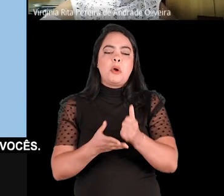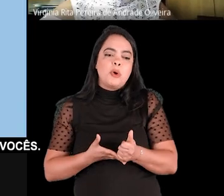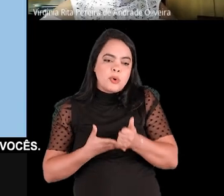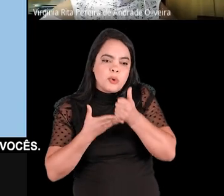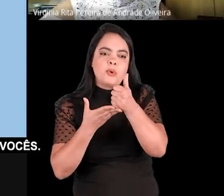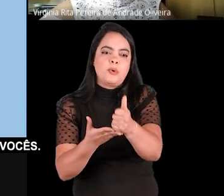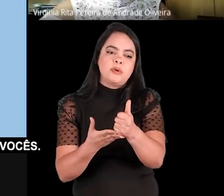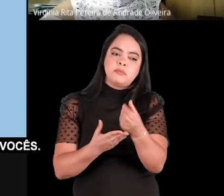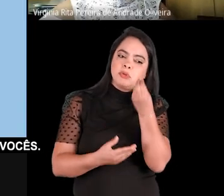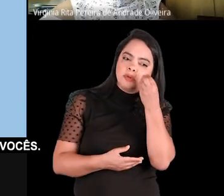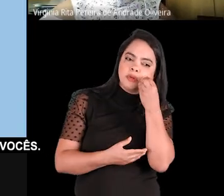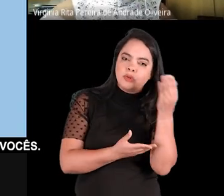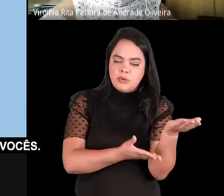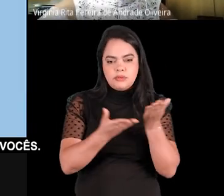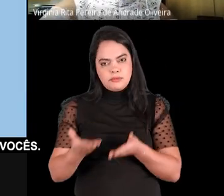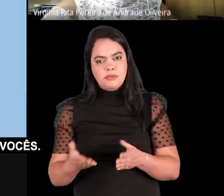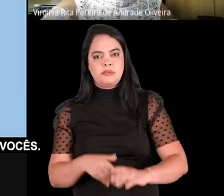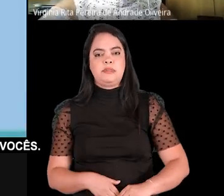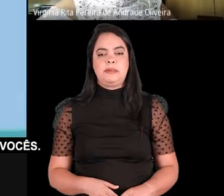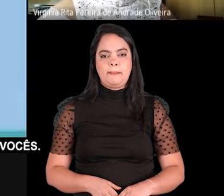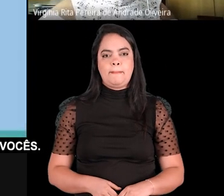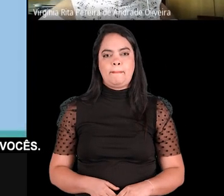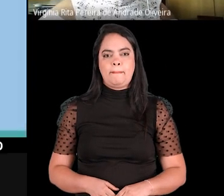a gente tentou trazer aqui para vocês.